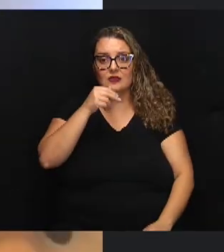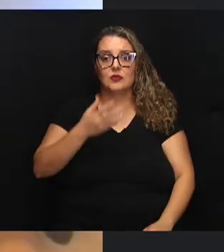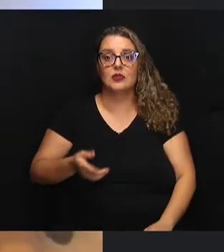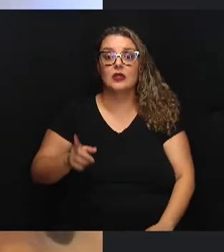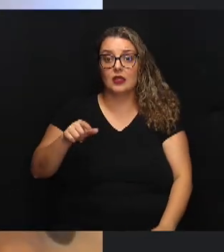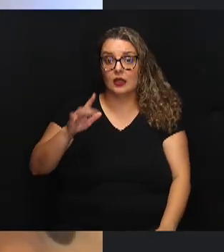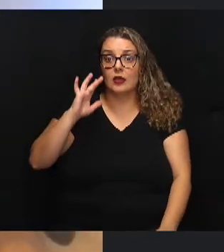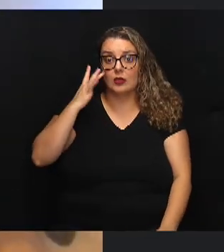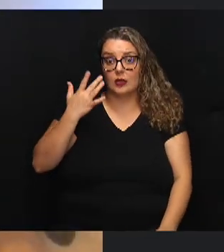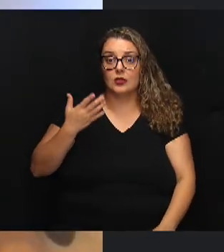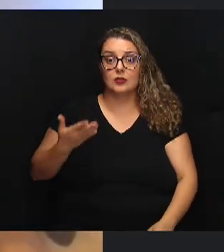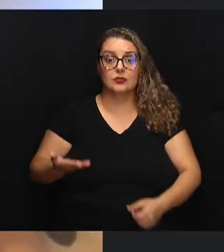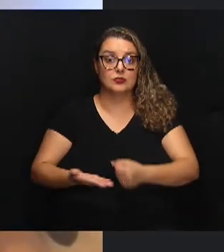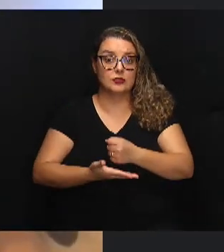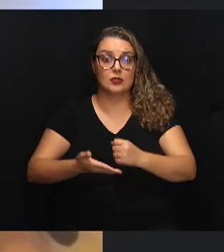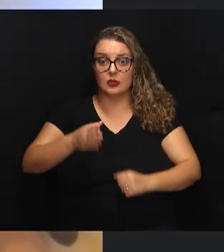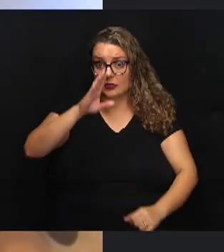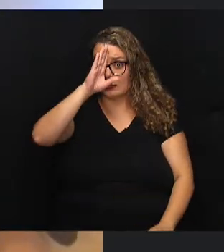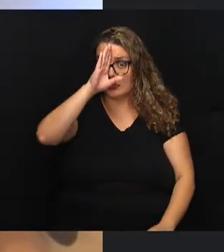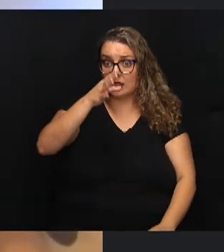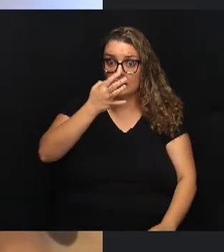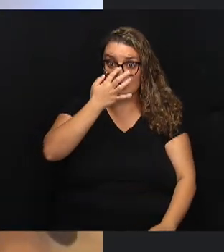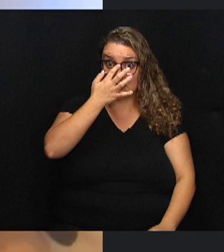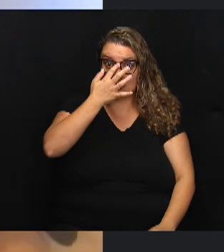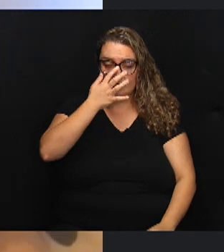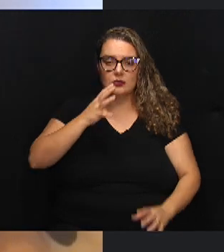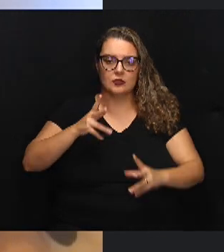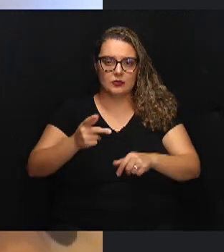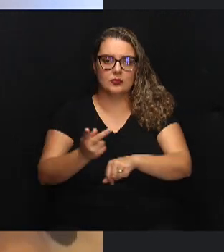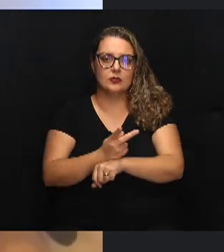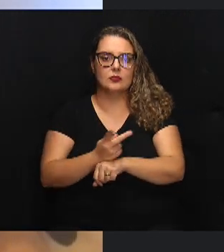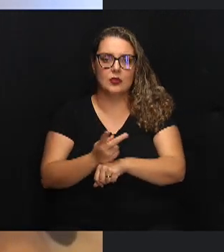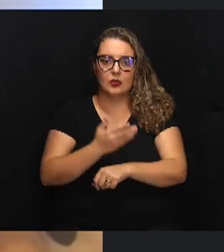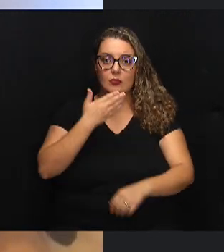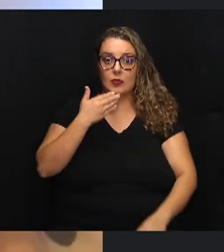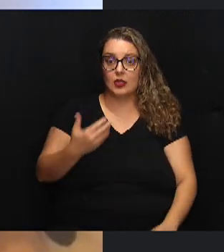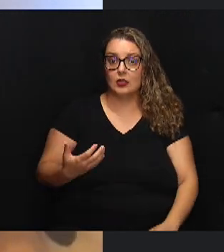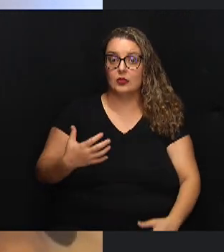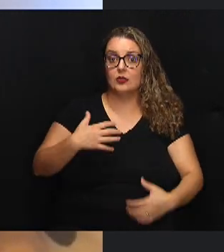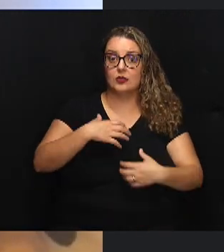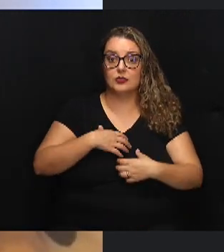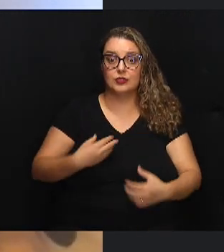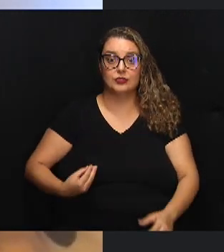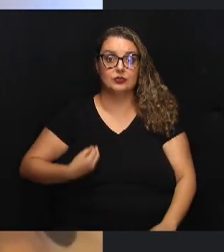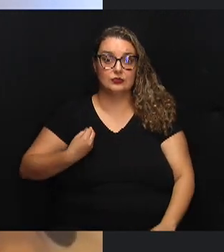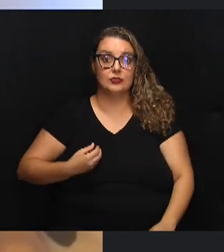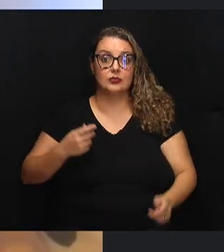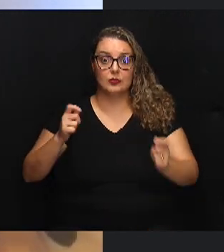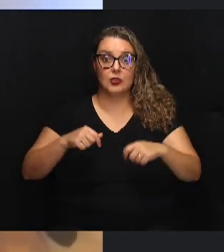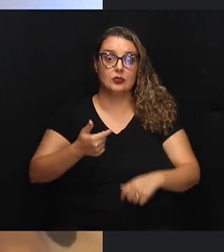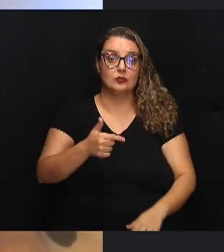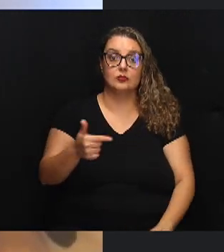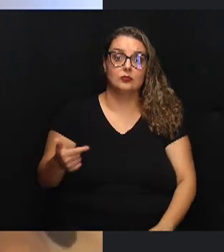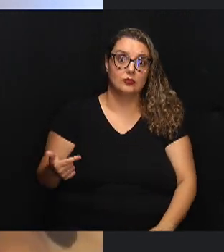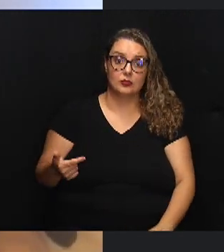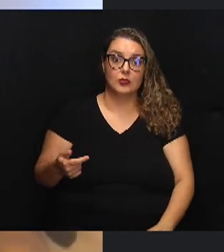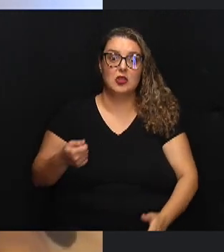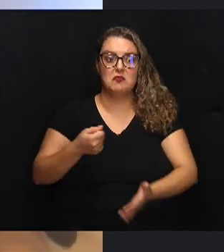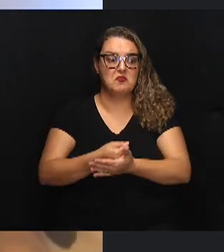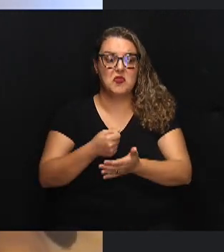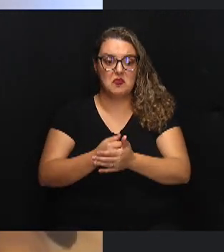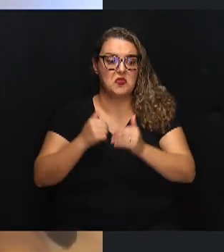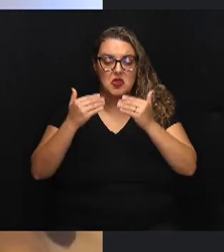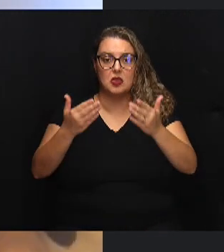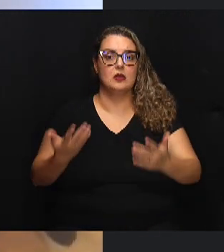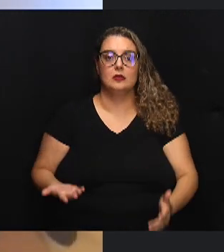Acho que o pilar central é que todos busquem ter o melhor estilo de vida possível. Não há necessidade de um rigor extremo ao ponto